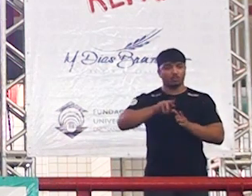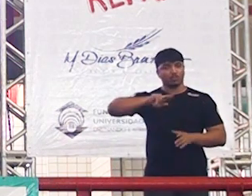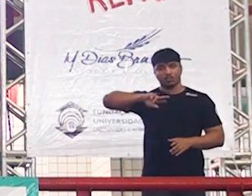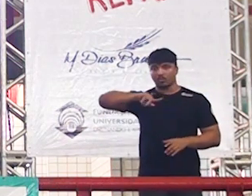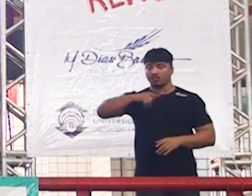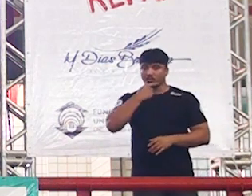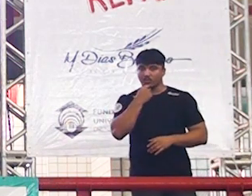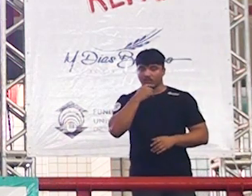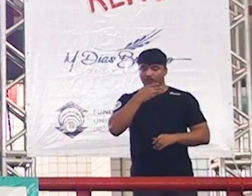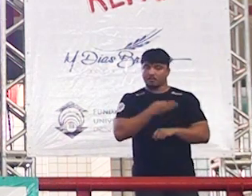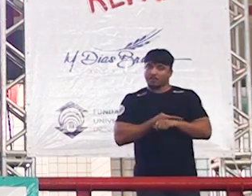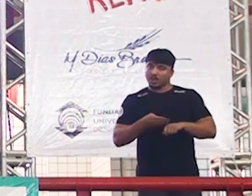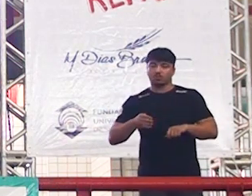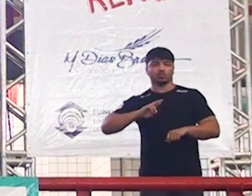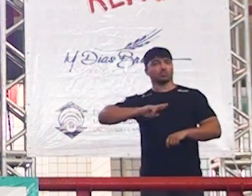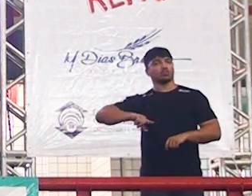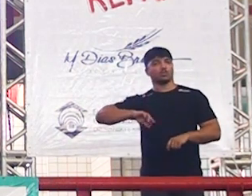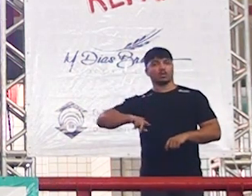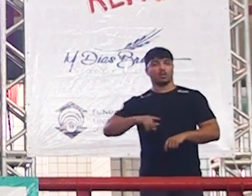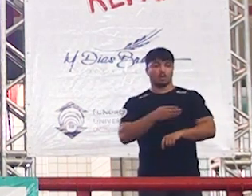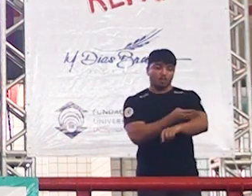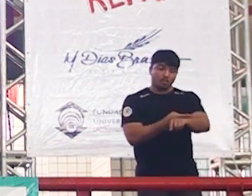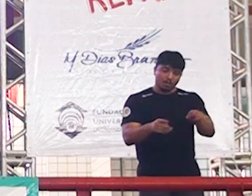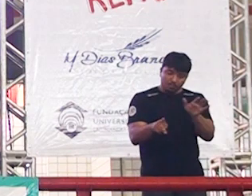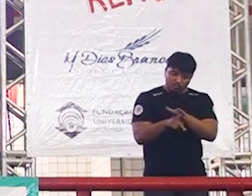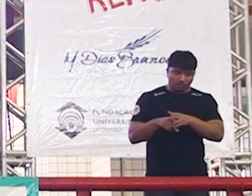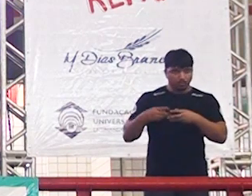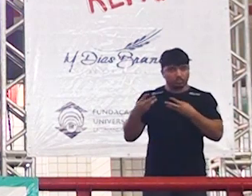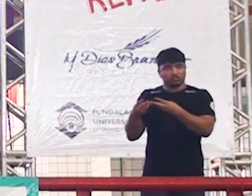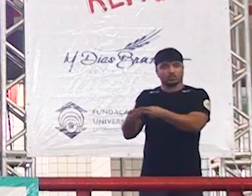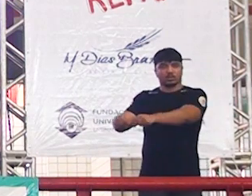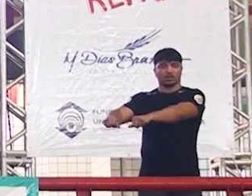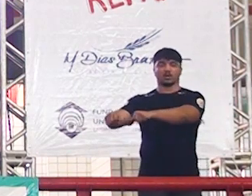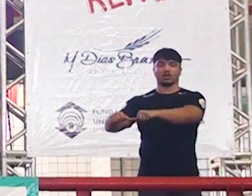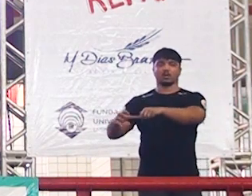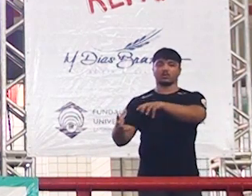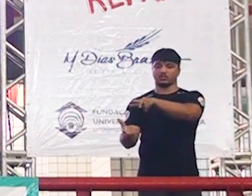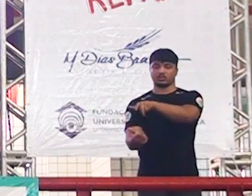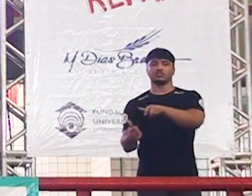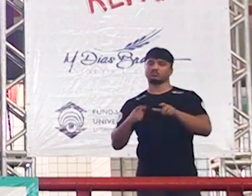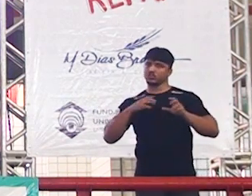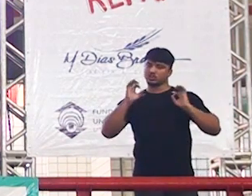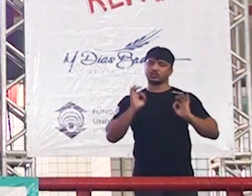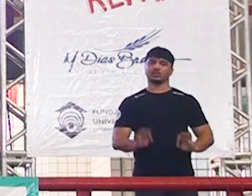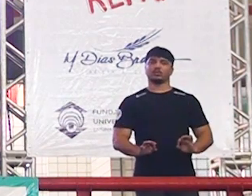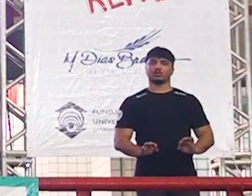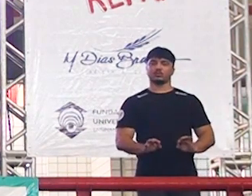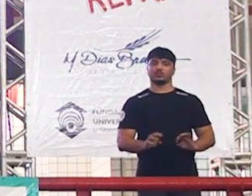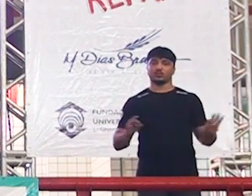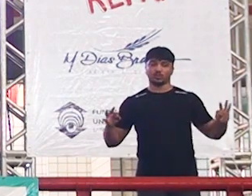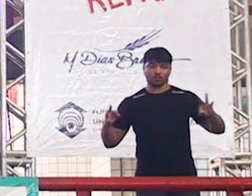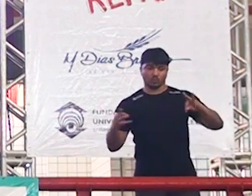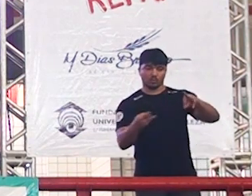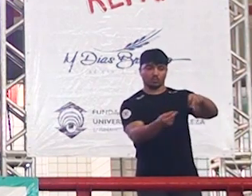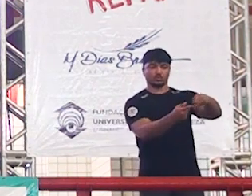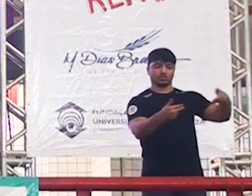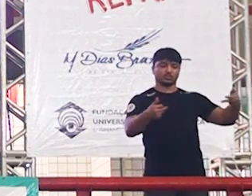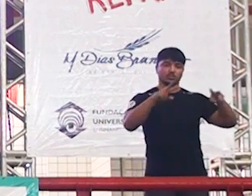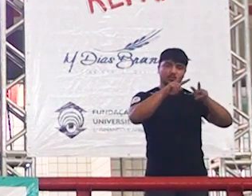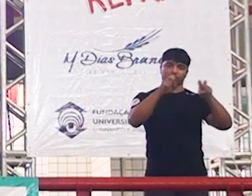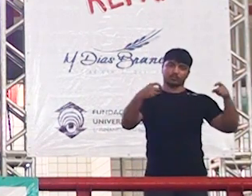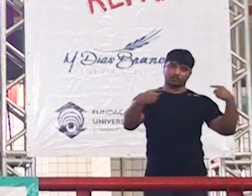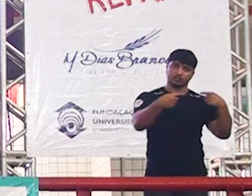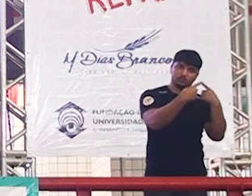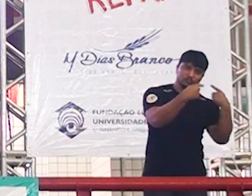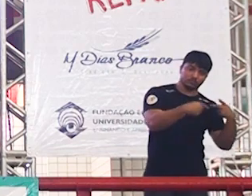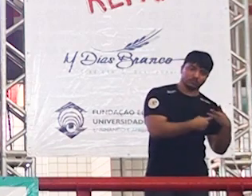branco. O homem branco é que pertence à terra. Disso temos certeza. Todas as coisas estão relacionadas